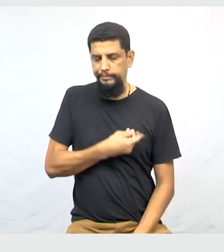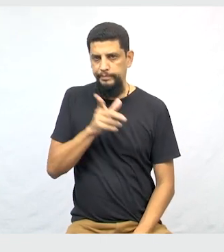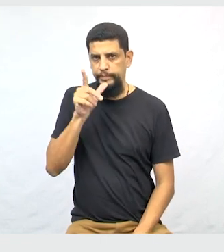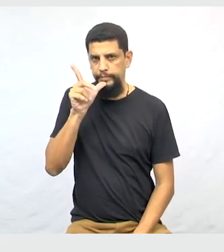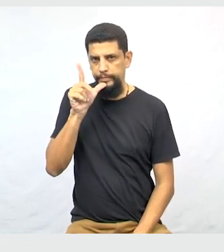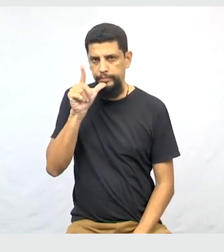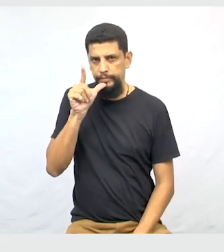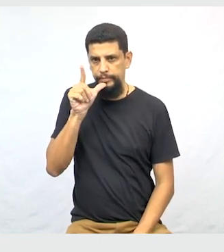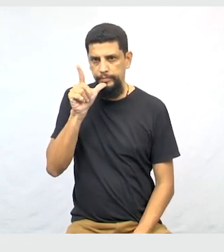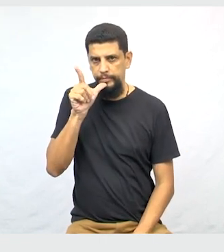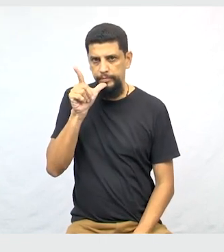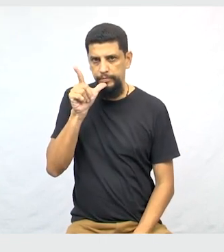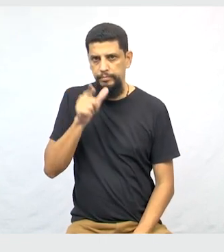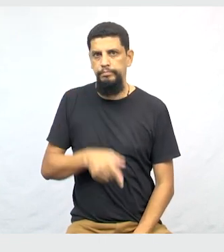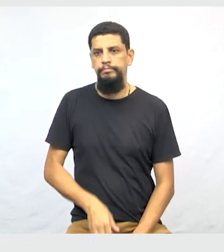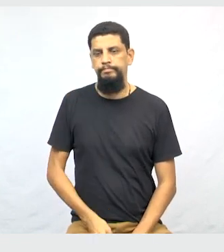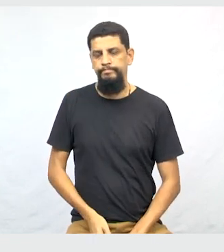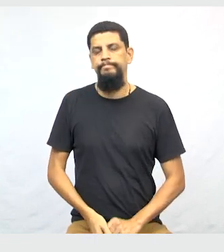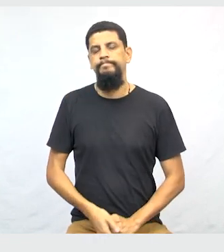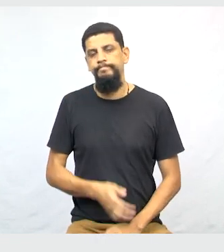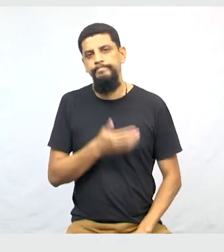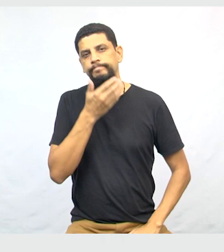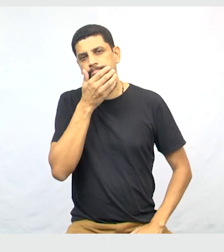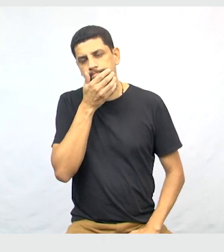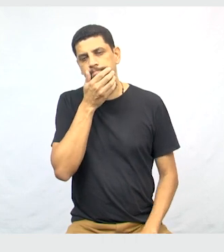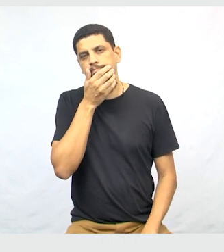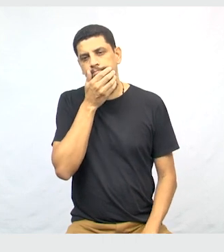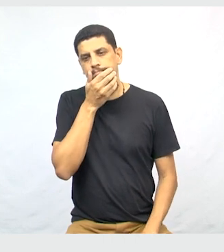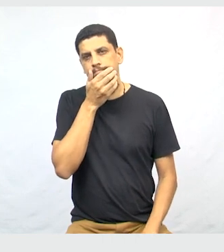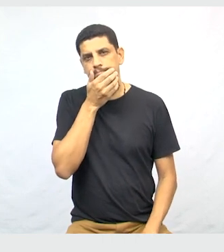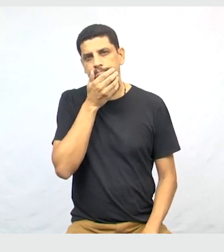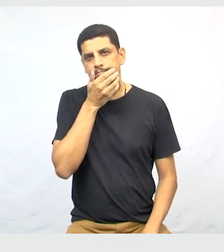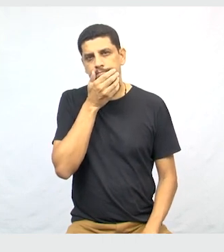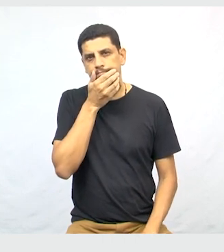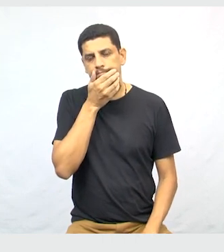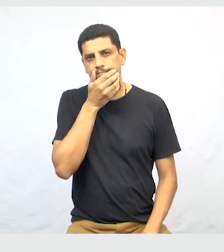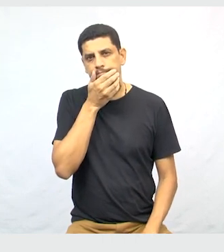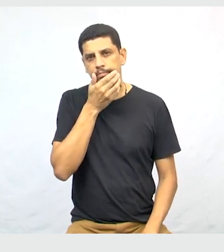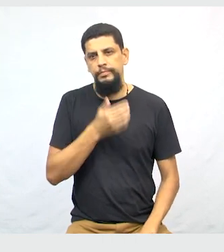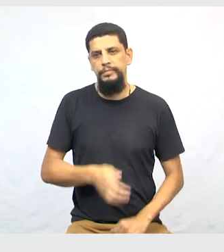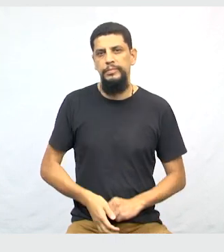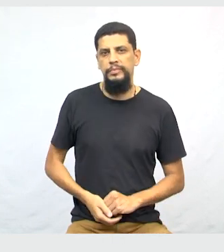na água. E